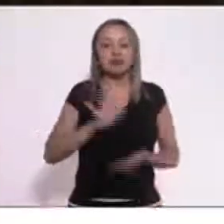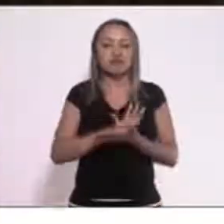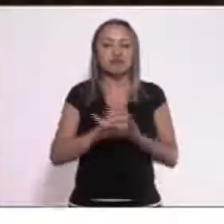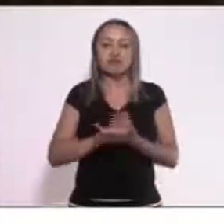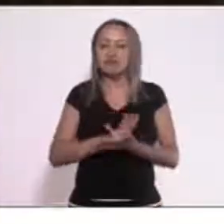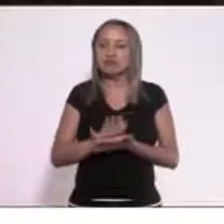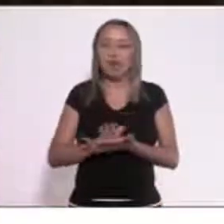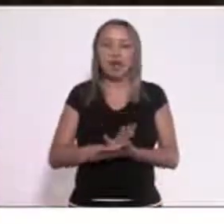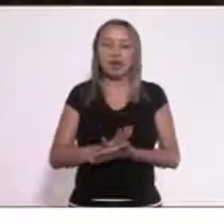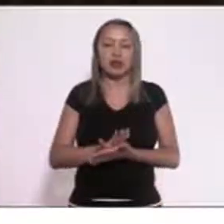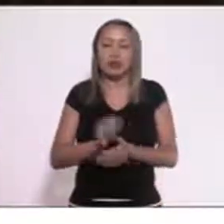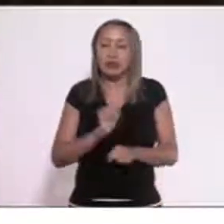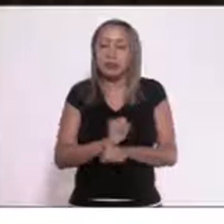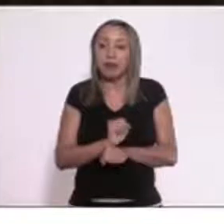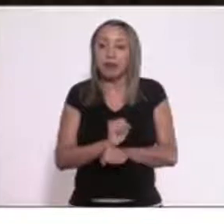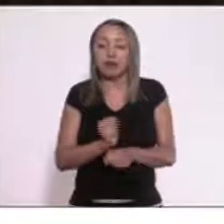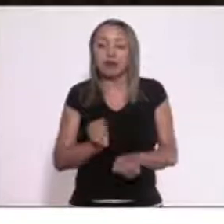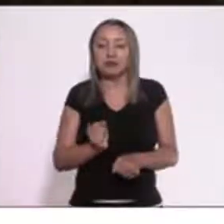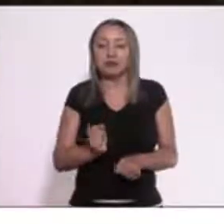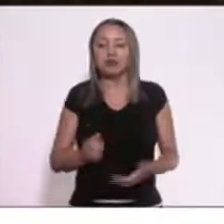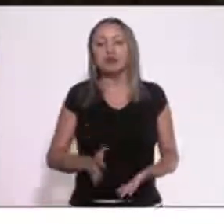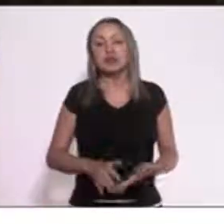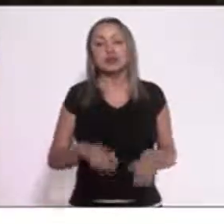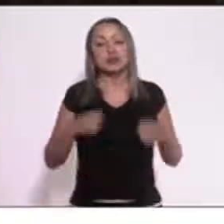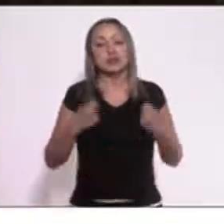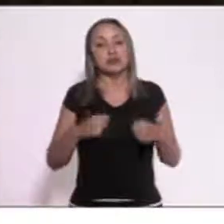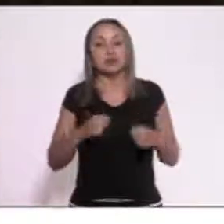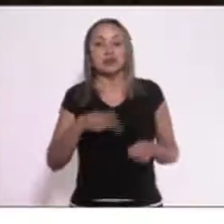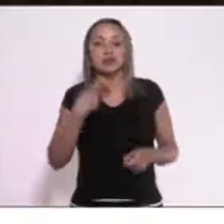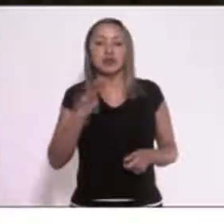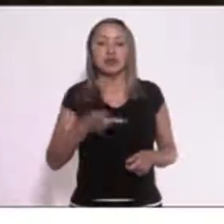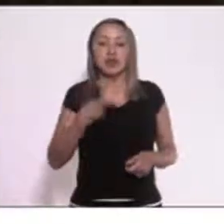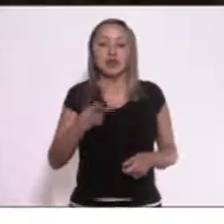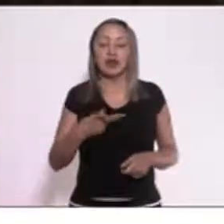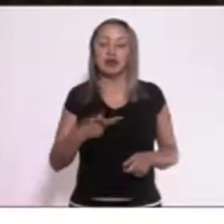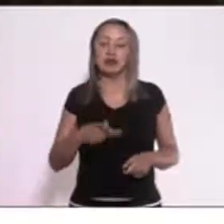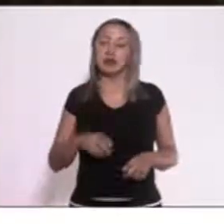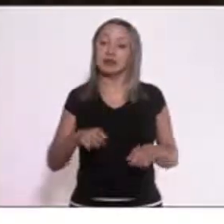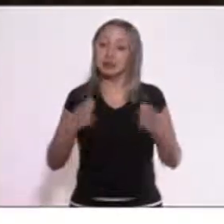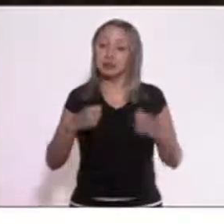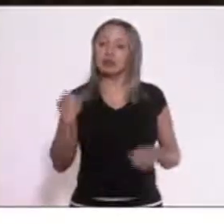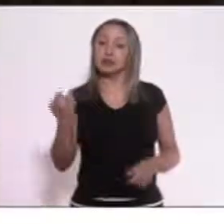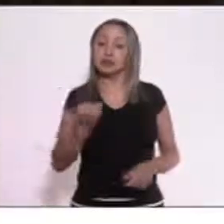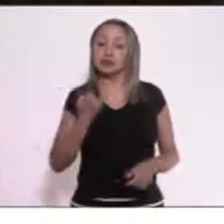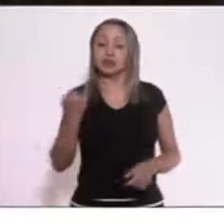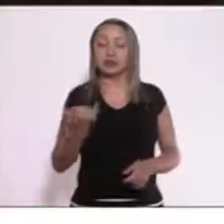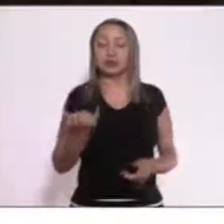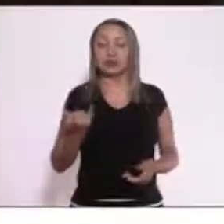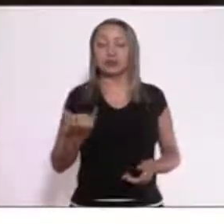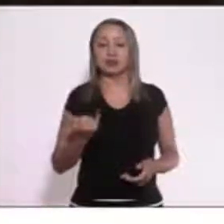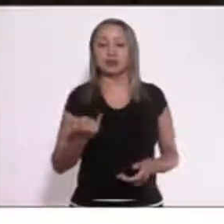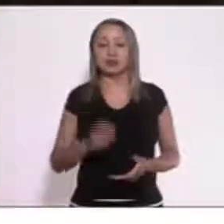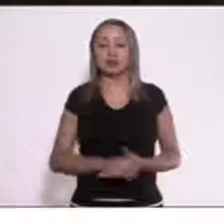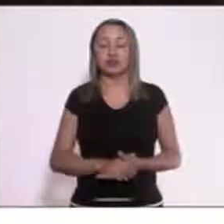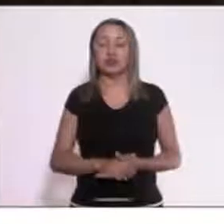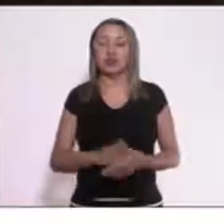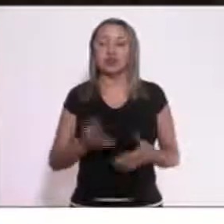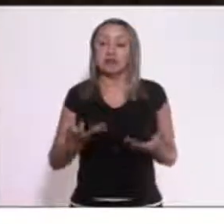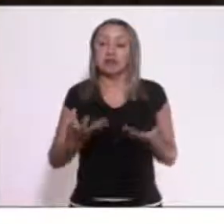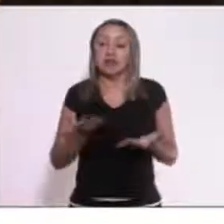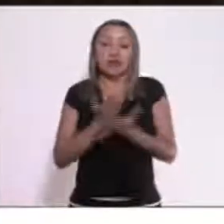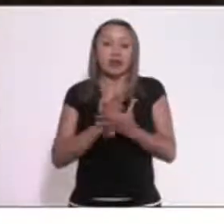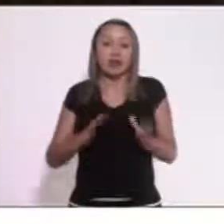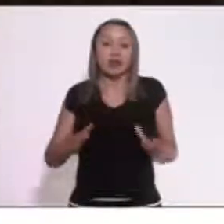orçamentária, nós podemos classificá-la como de austericídio, quer dizer, querer realmente acabar com o trabalhador,